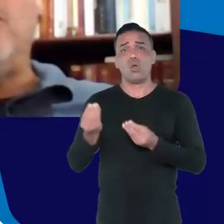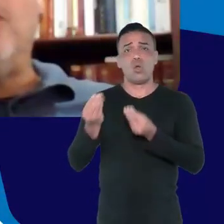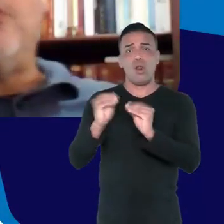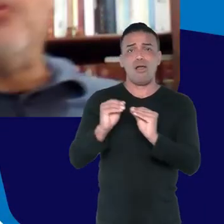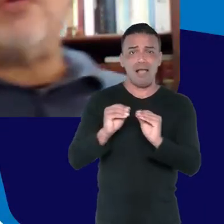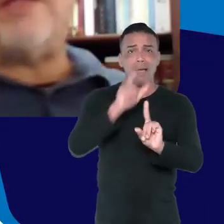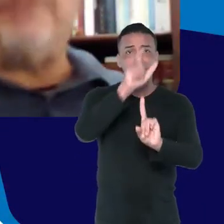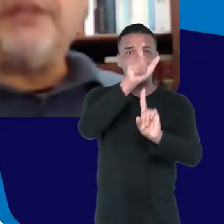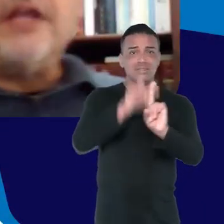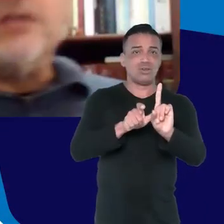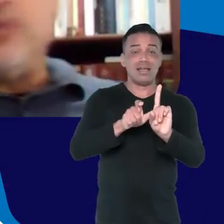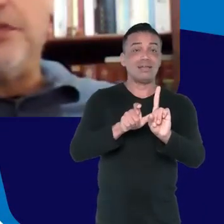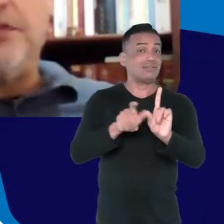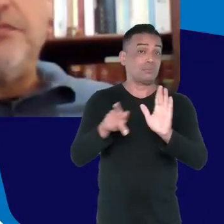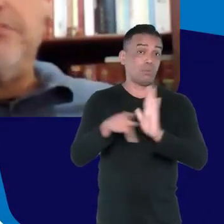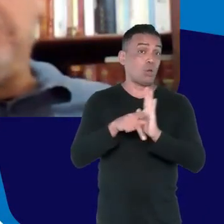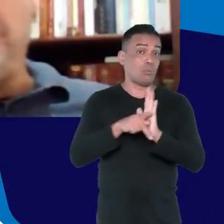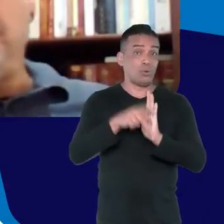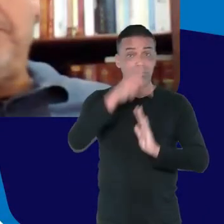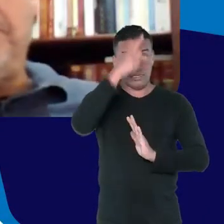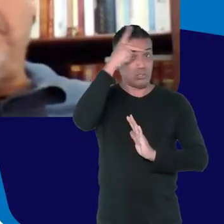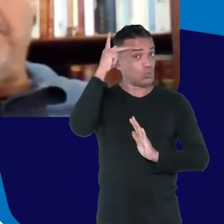personagens como habitantes,